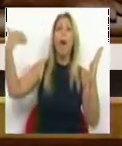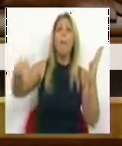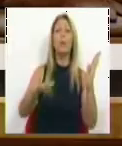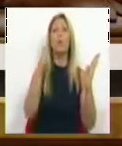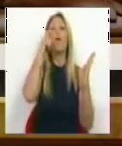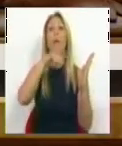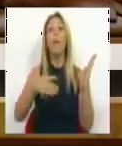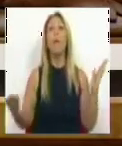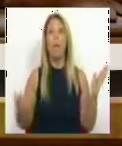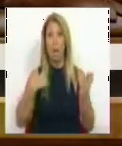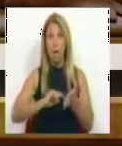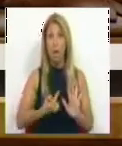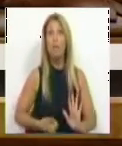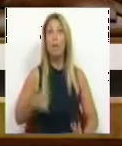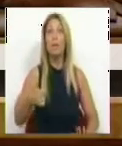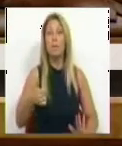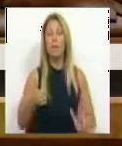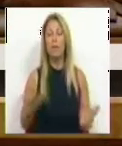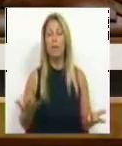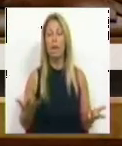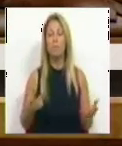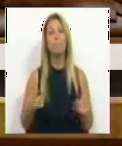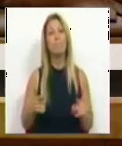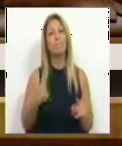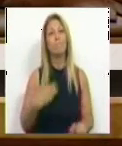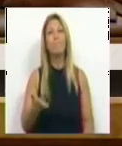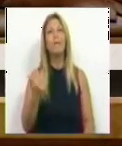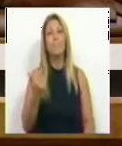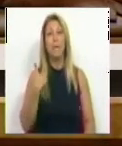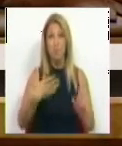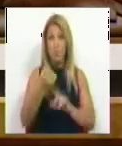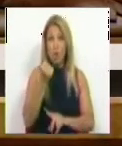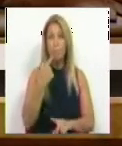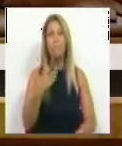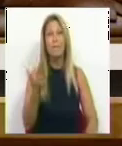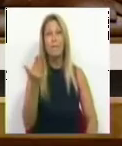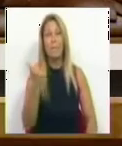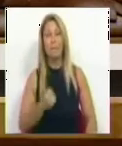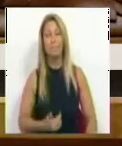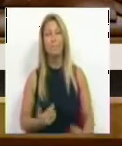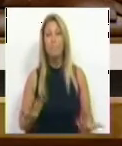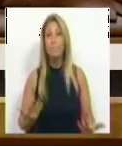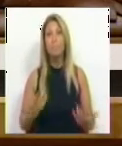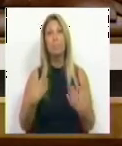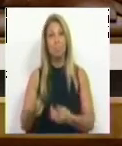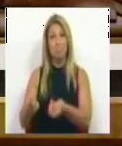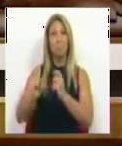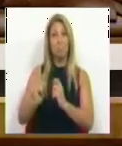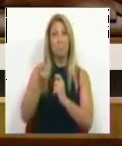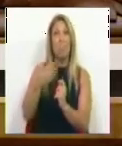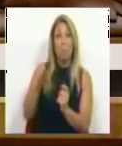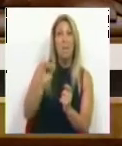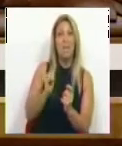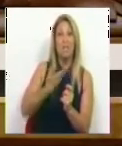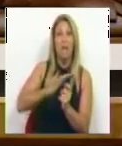também essencial e está ainda muito longe de ser alcançado. E o legado do PSD, o legado